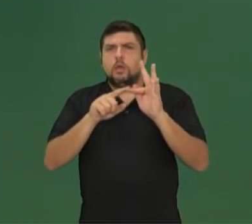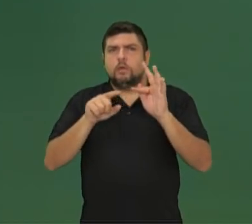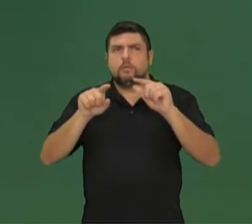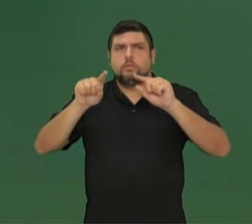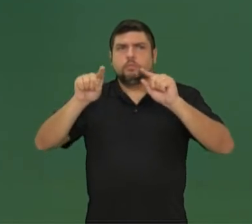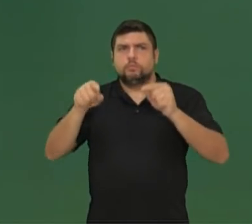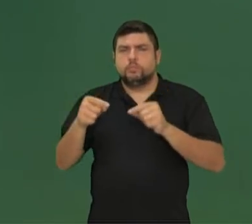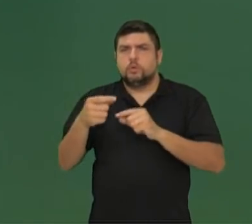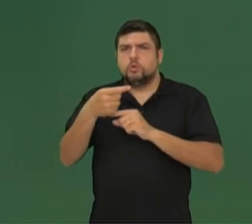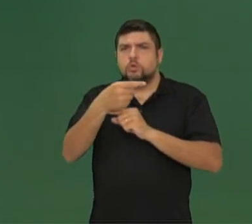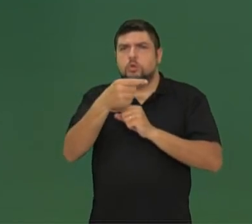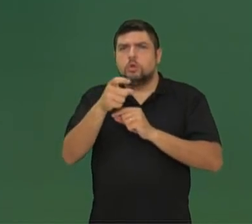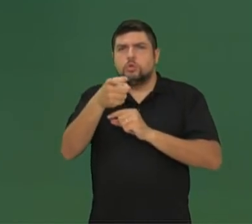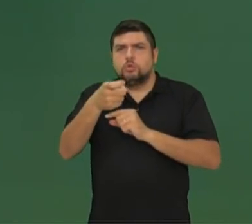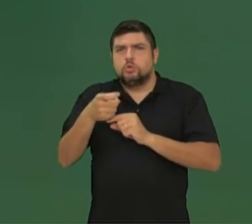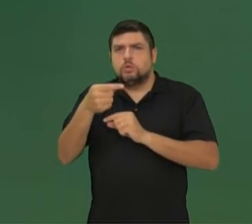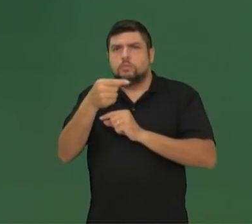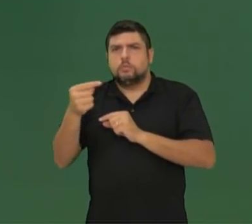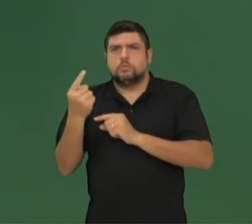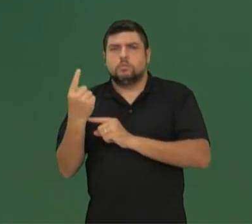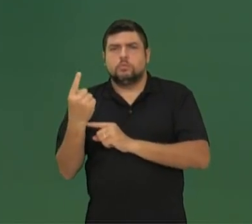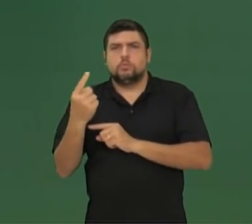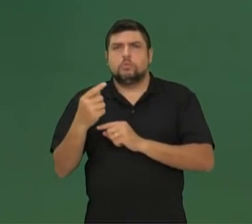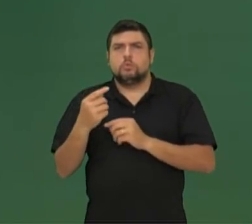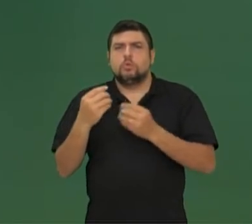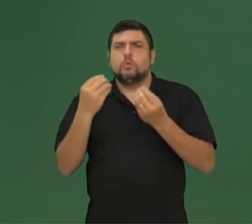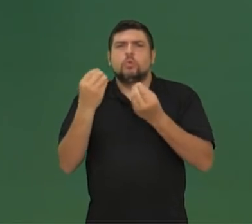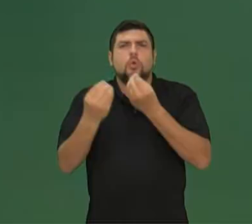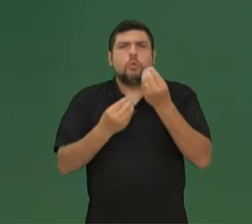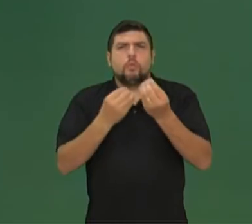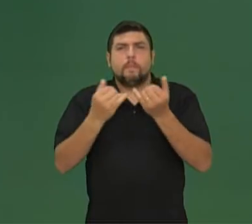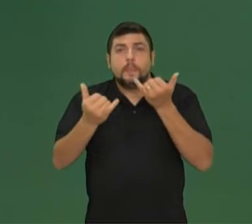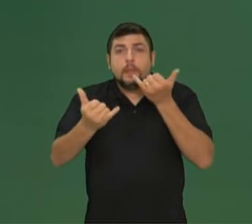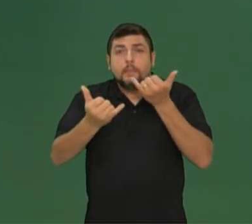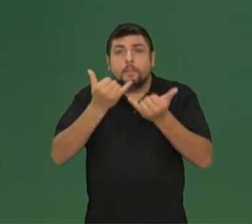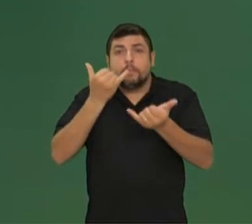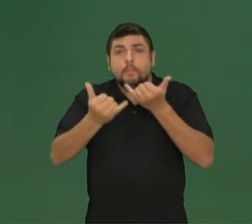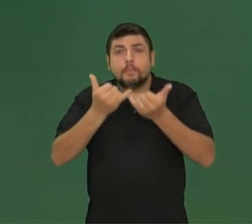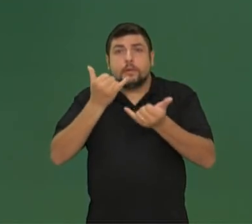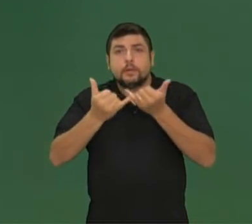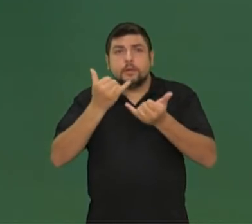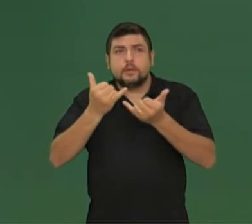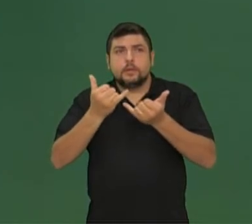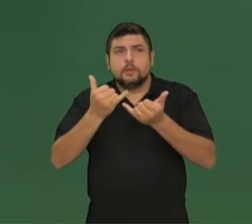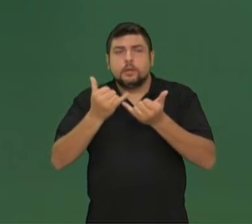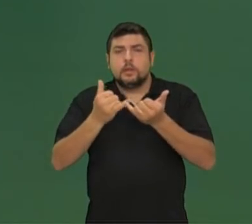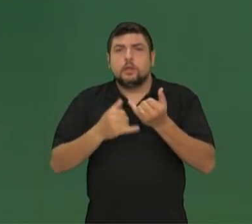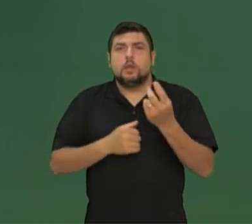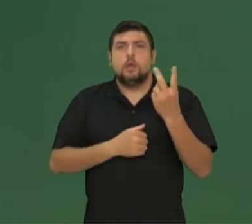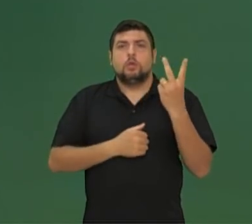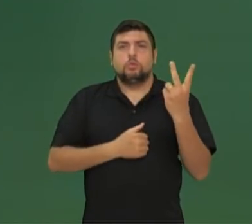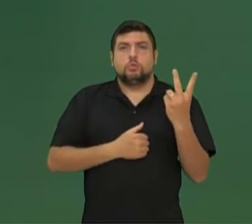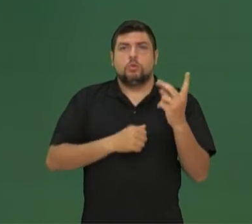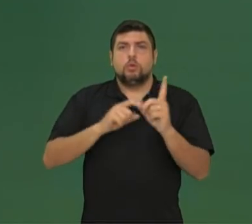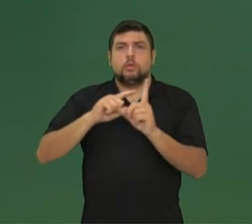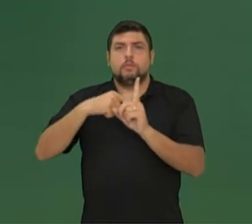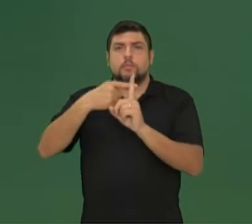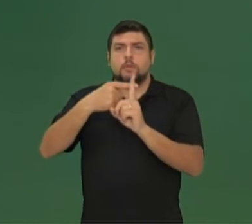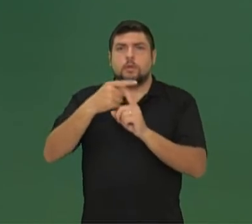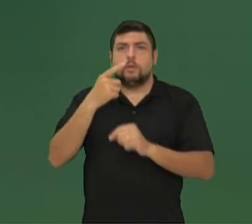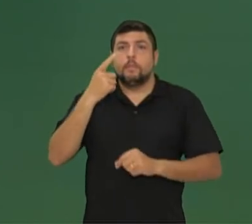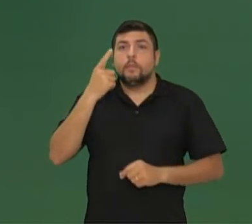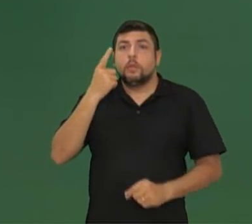né, tem uma função que ela é parecida, o que acontece? 2 mais essa função. Olha aí em